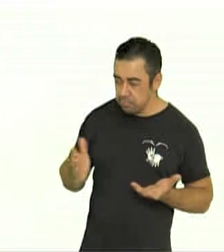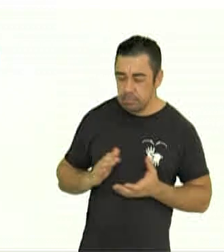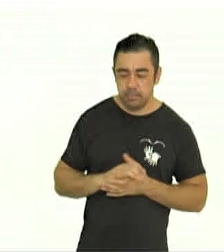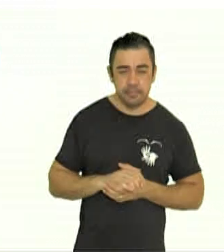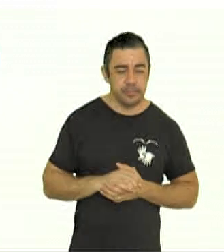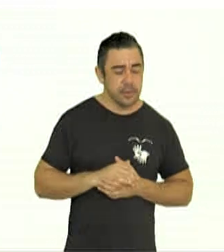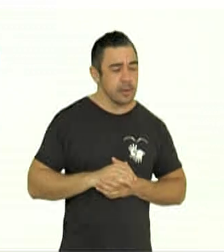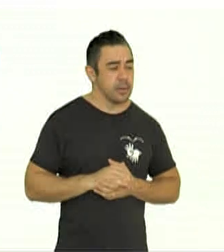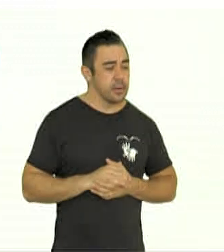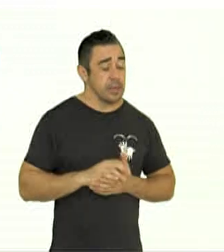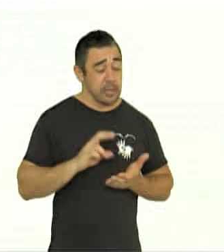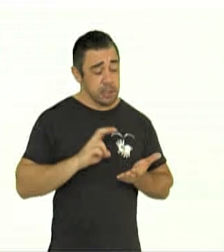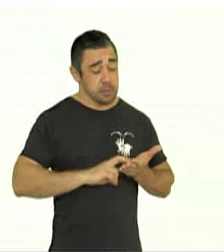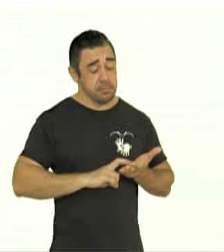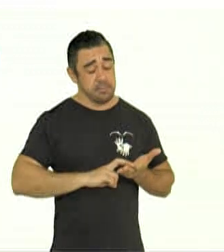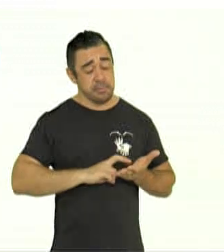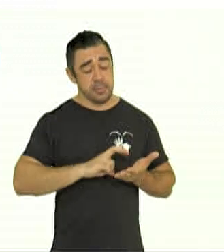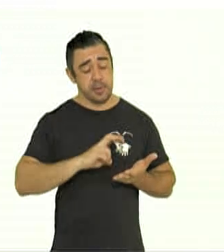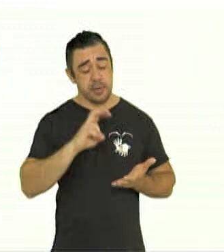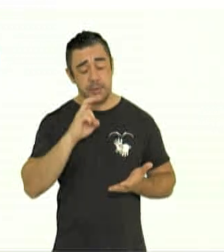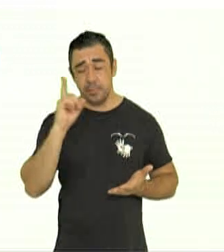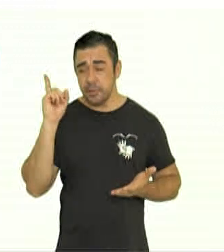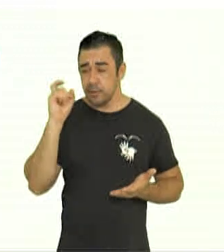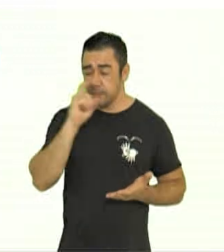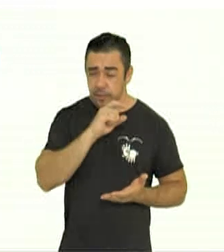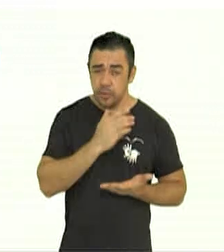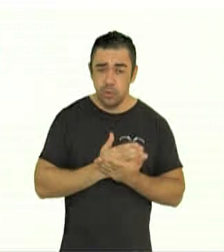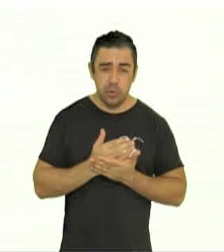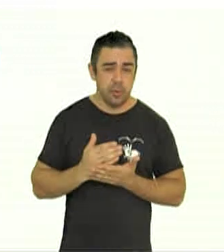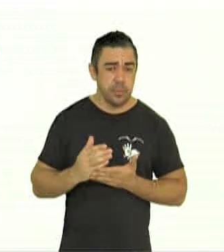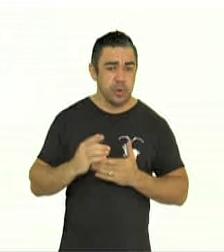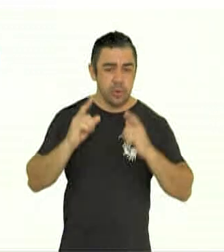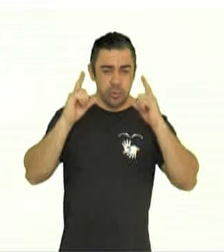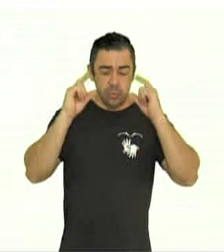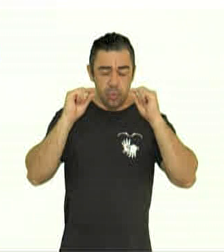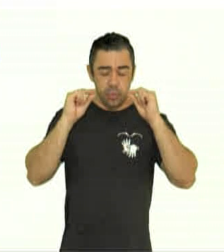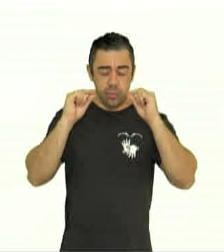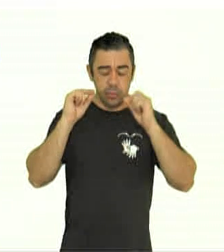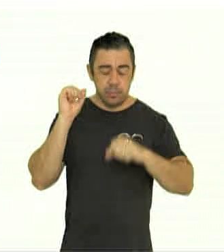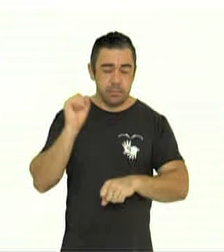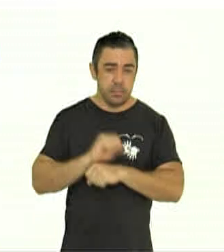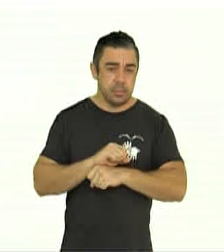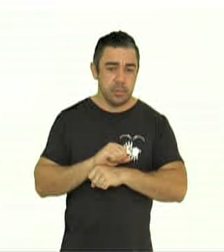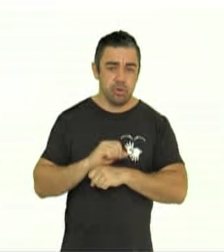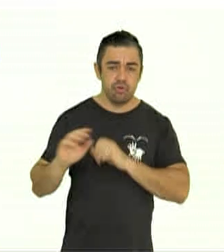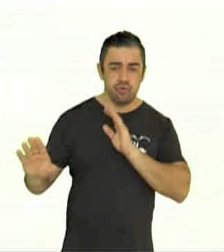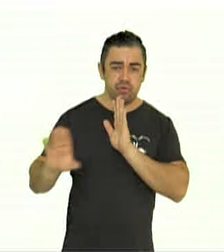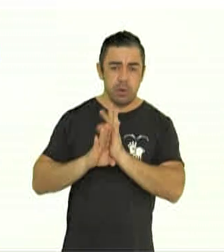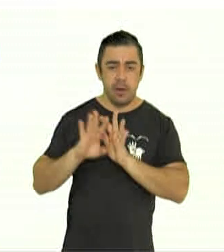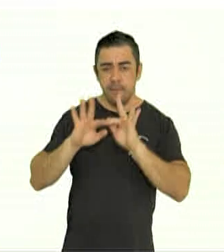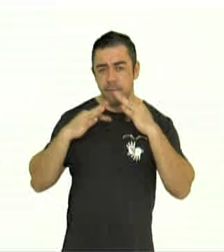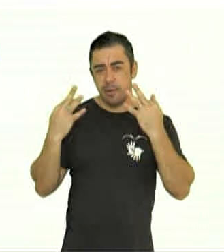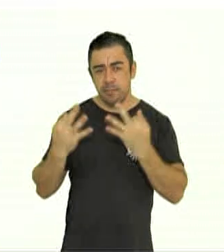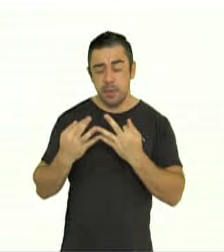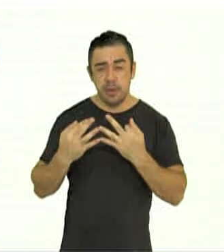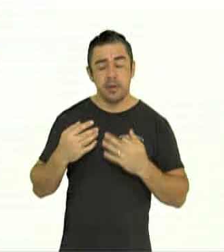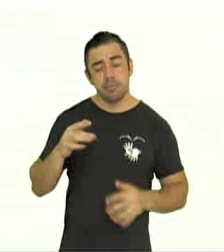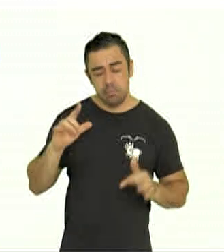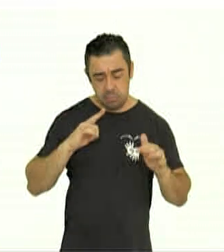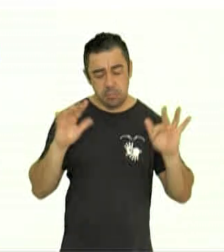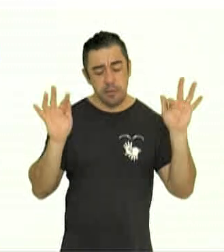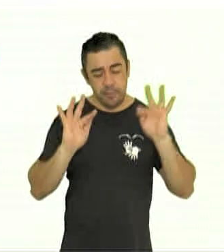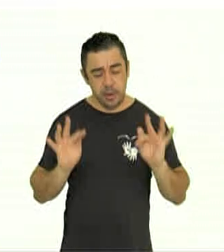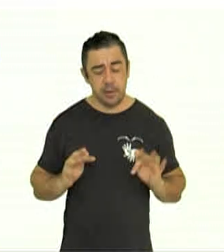A manhã mais brutal da vida dele começou com o sono que se interrompe. Chegavam os parentes, ele está feliz.